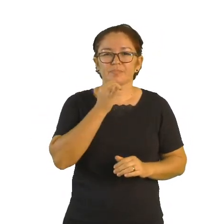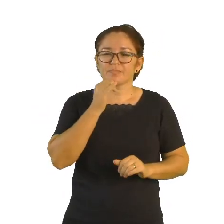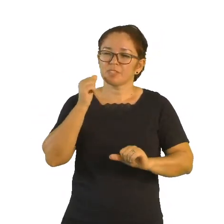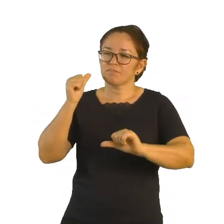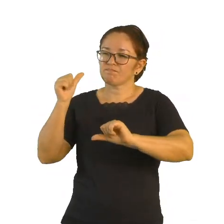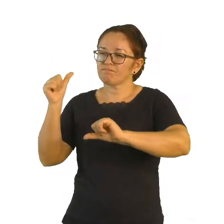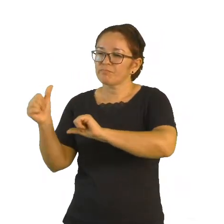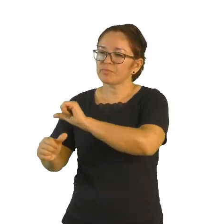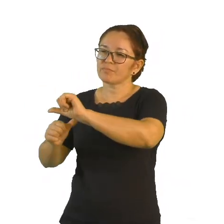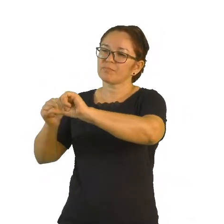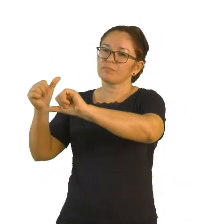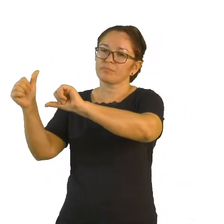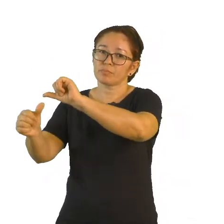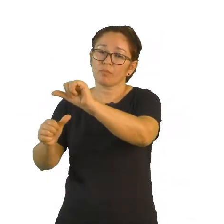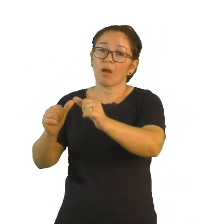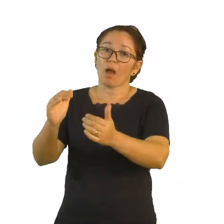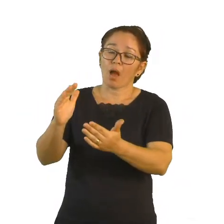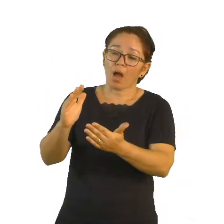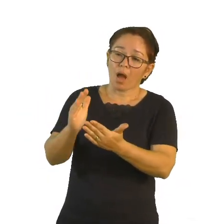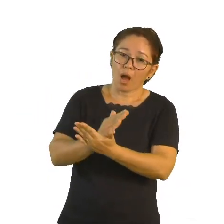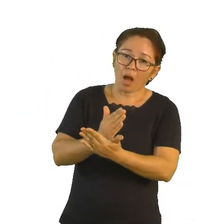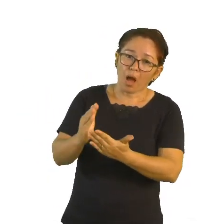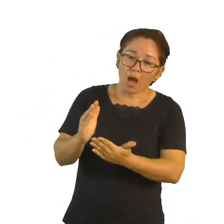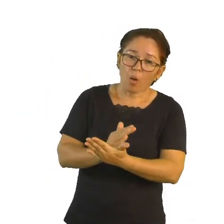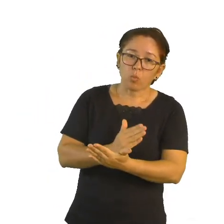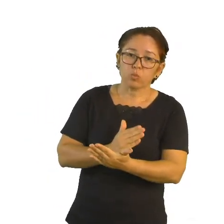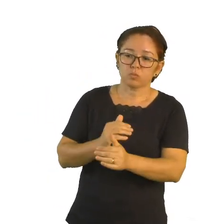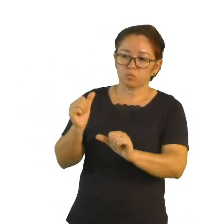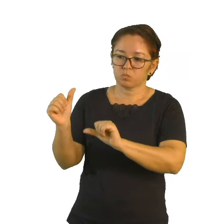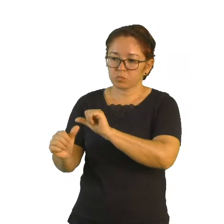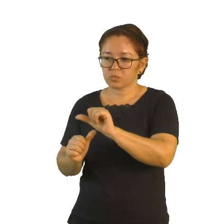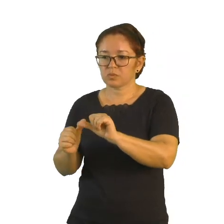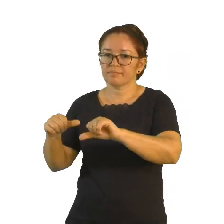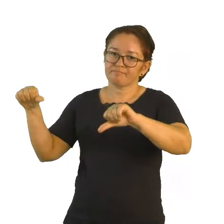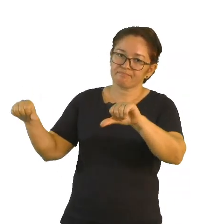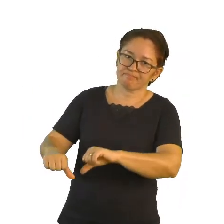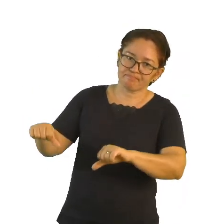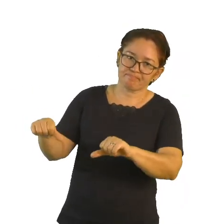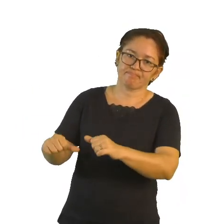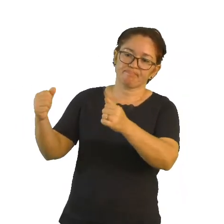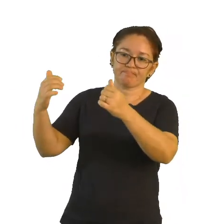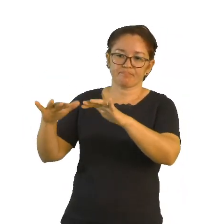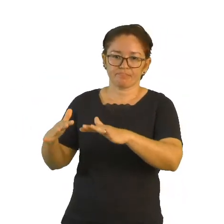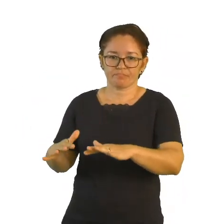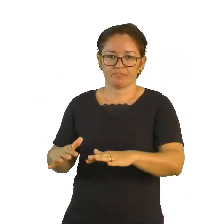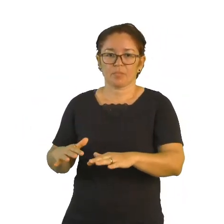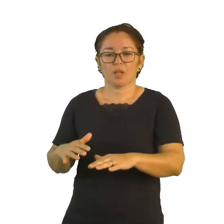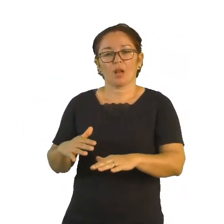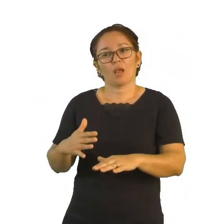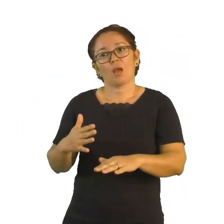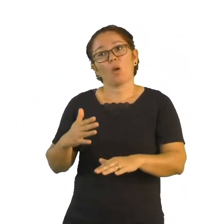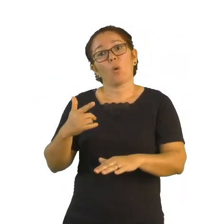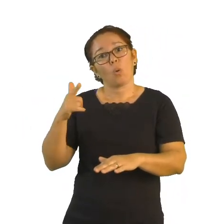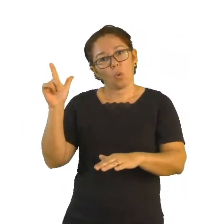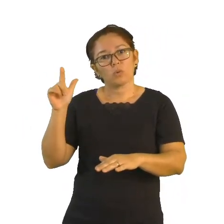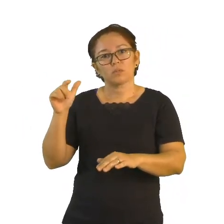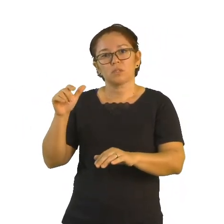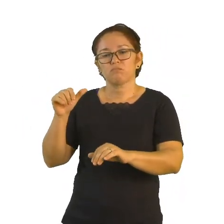mudanças, elas podem ser negativas ou positivas. A gente vai falar sobre esses dois conceitos mais na